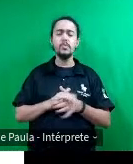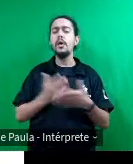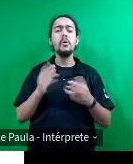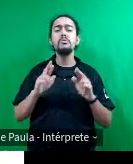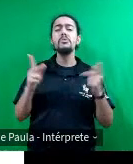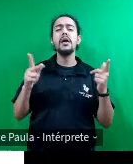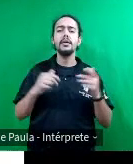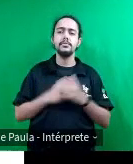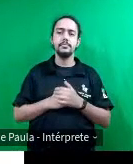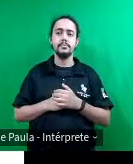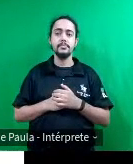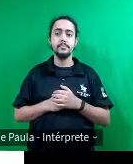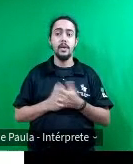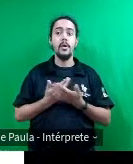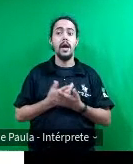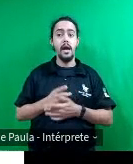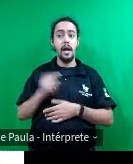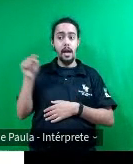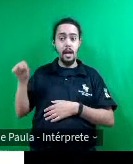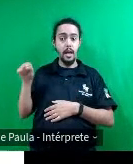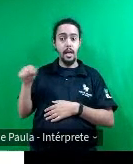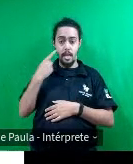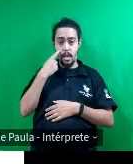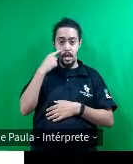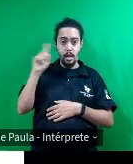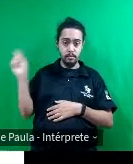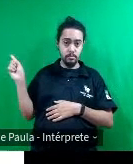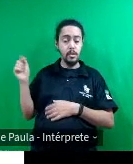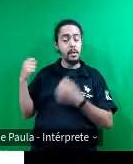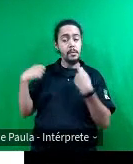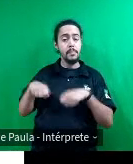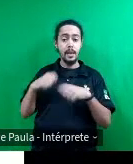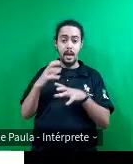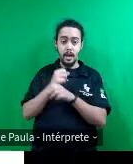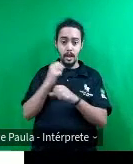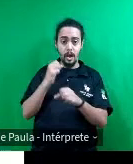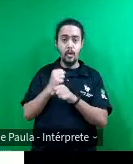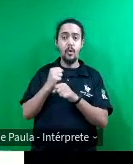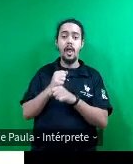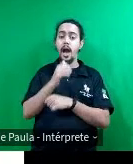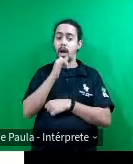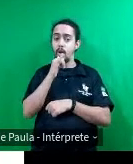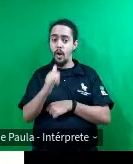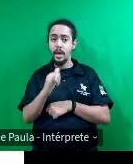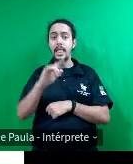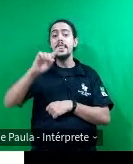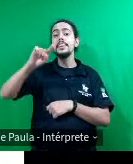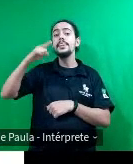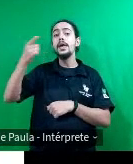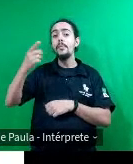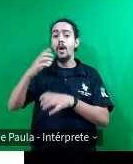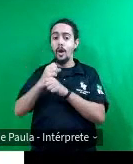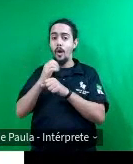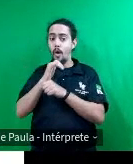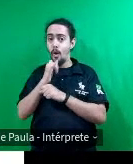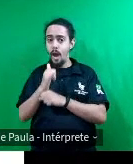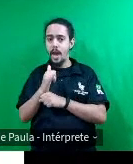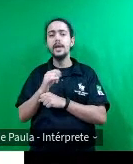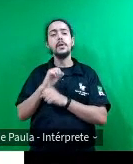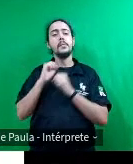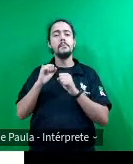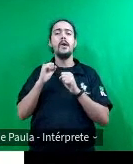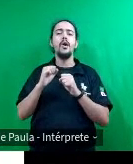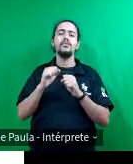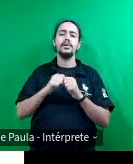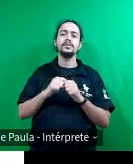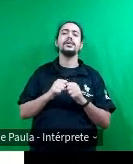Aqui eu preciso calcular a corrente que circula no circuito primeiro, depois com a corrente calculada eu faço V igual a R vezes I para